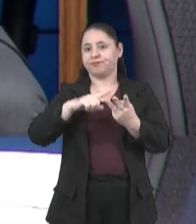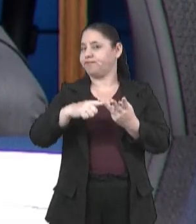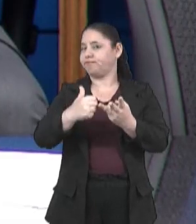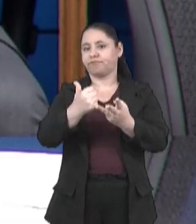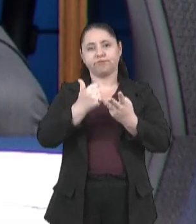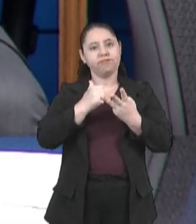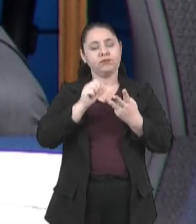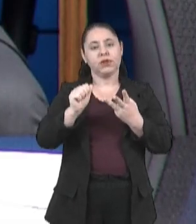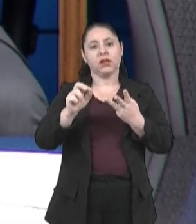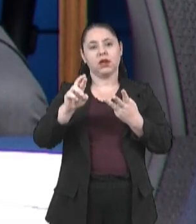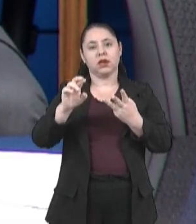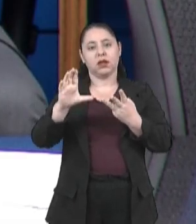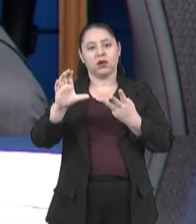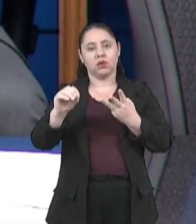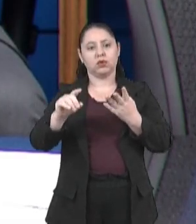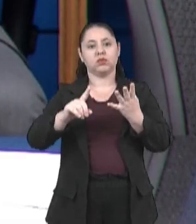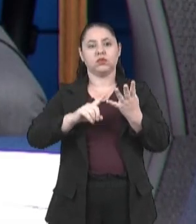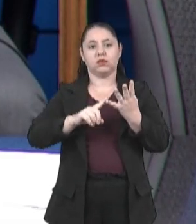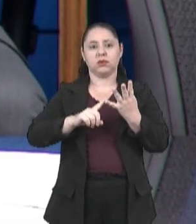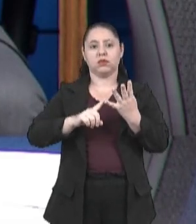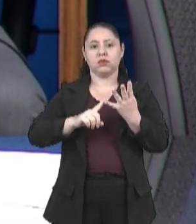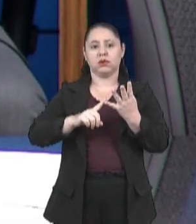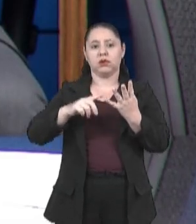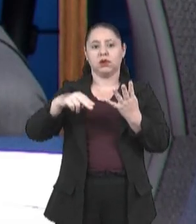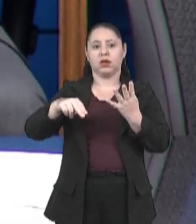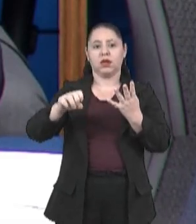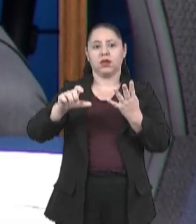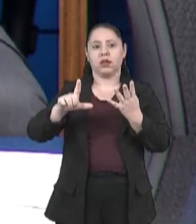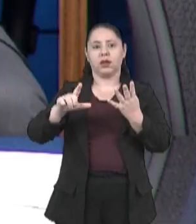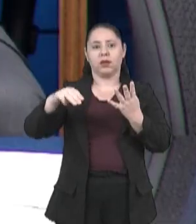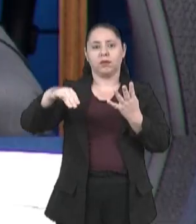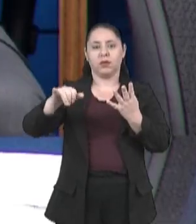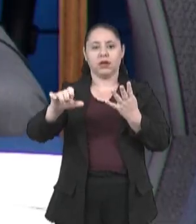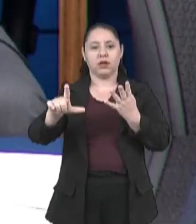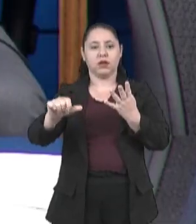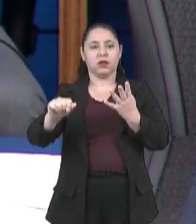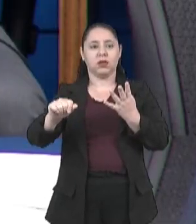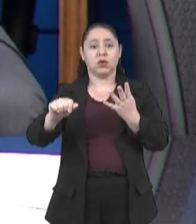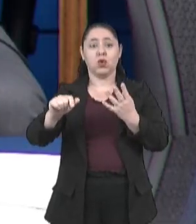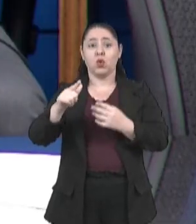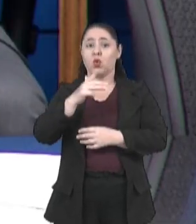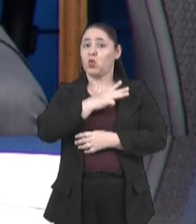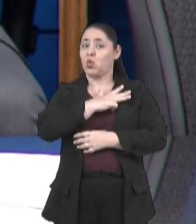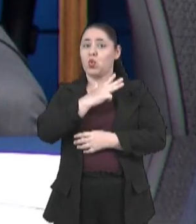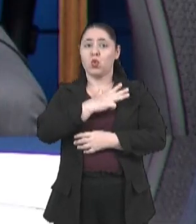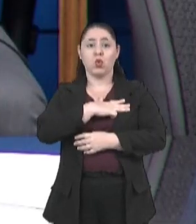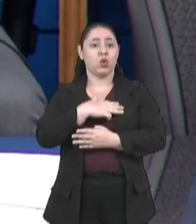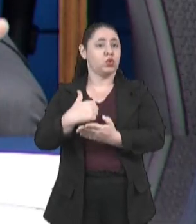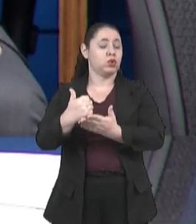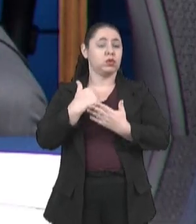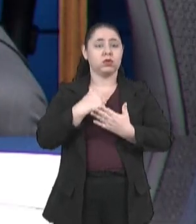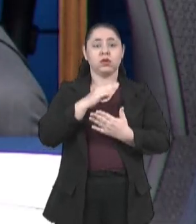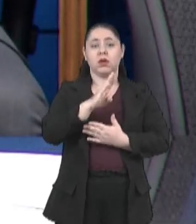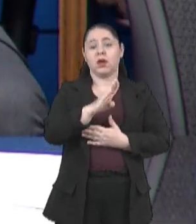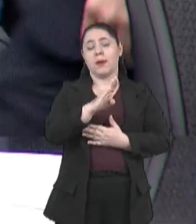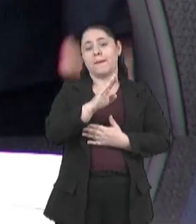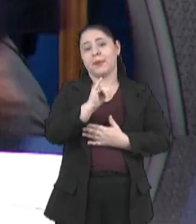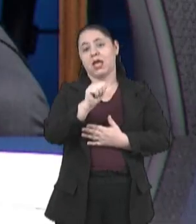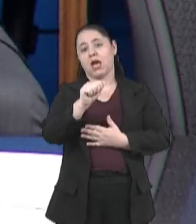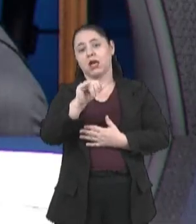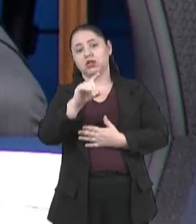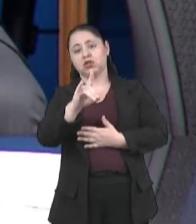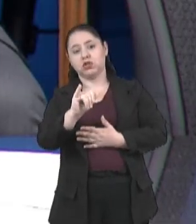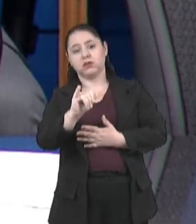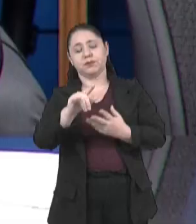você não traz a Arauco, não traz a Neomile, o Lula não teria trazido a BYD,